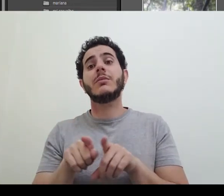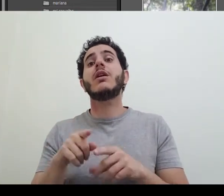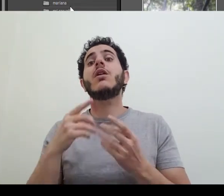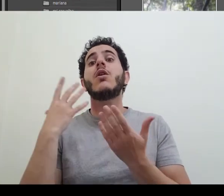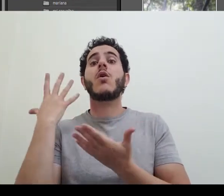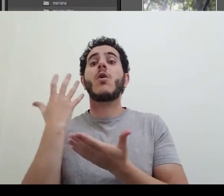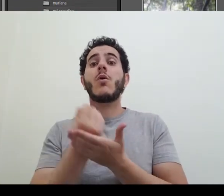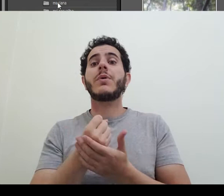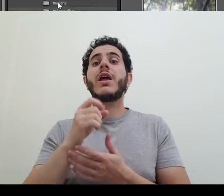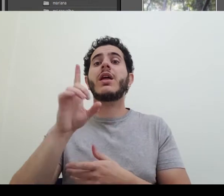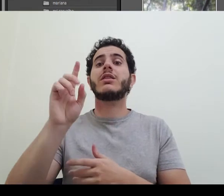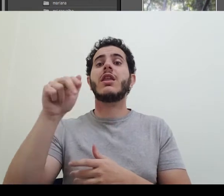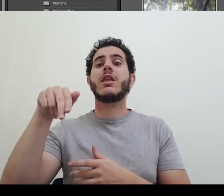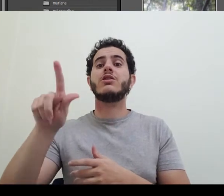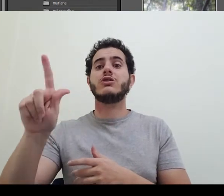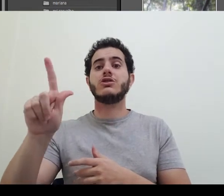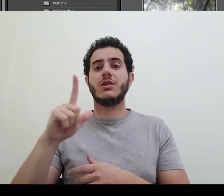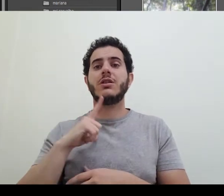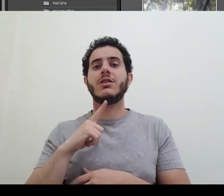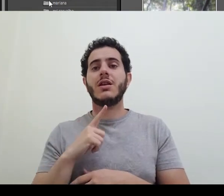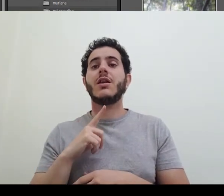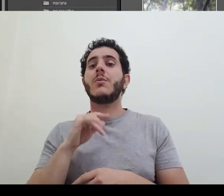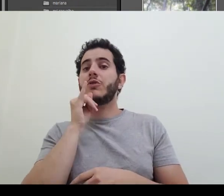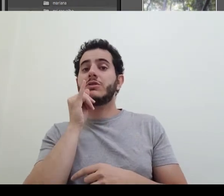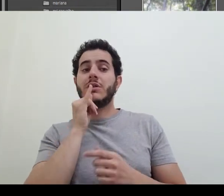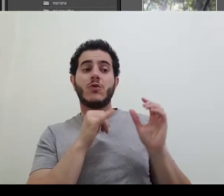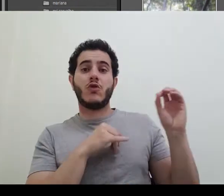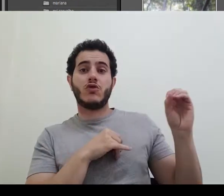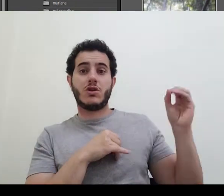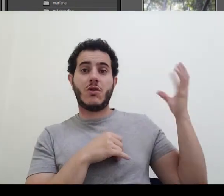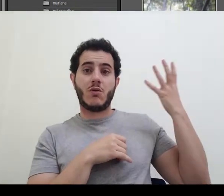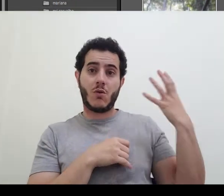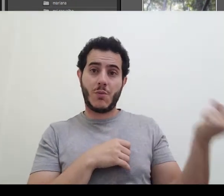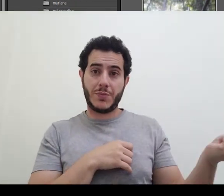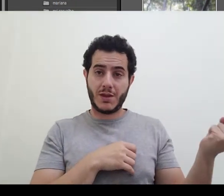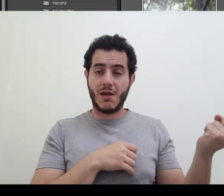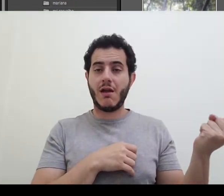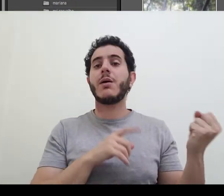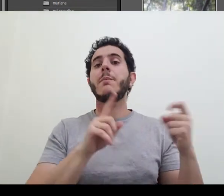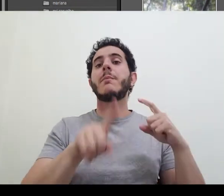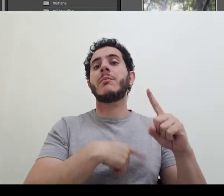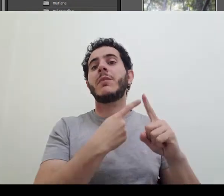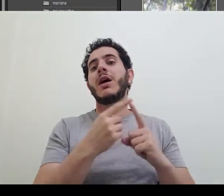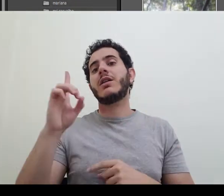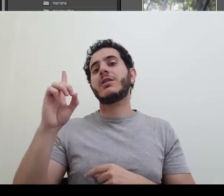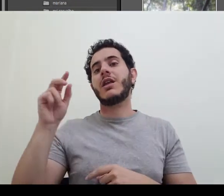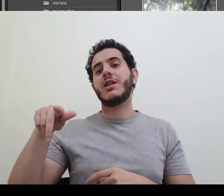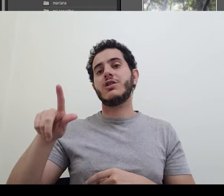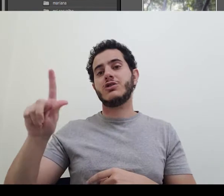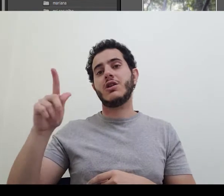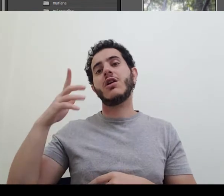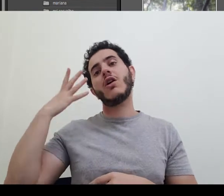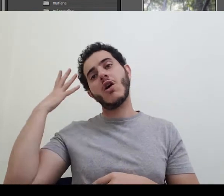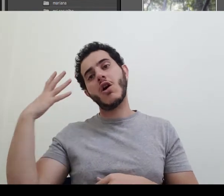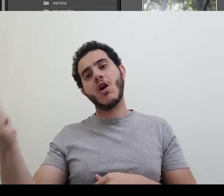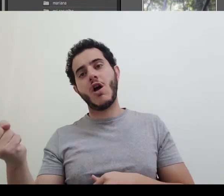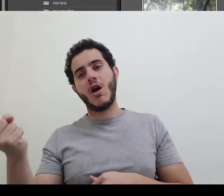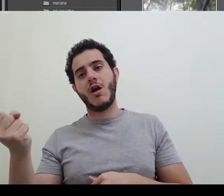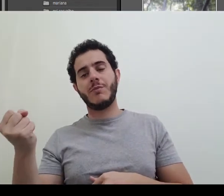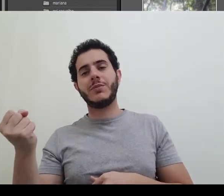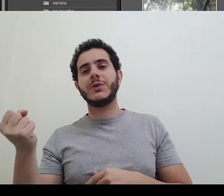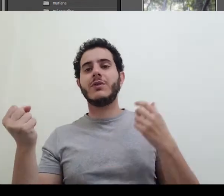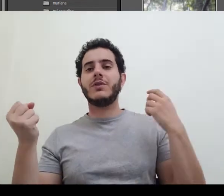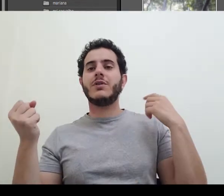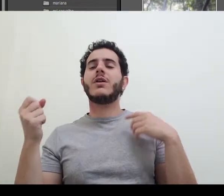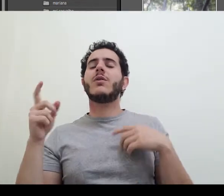como DNG. É manter o original aqui do lado esquerdo, onde você organizou nessa pasta, e fazer uma segunda cópia em DNG, que é um outro formato de